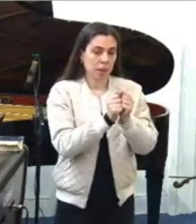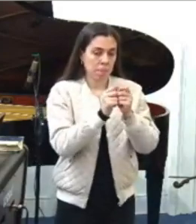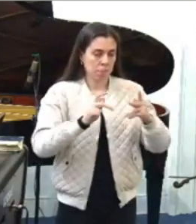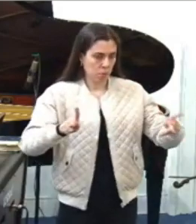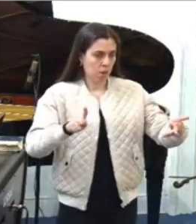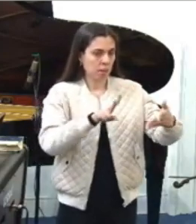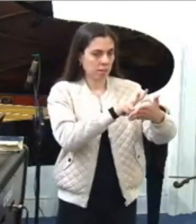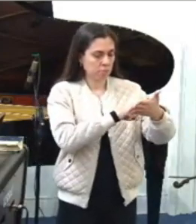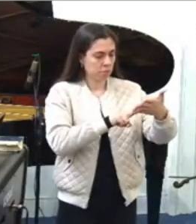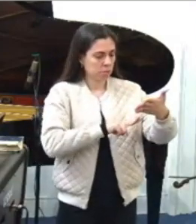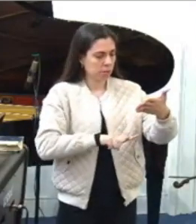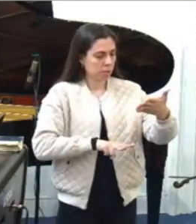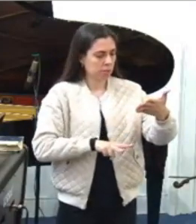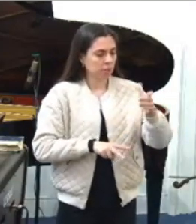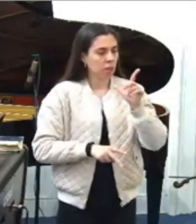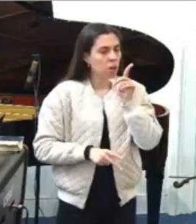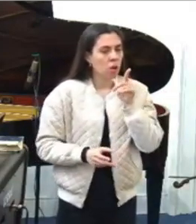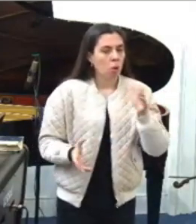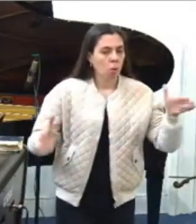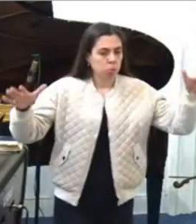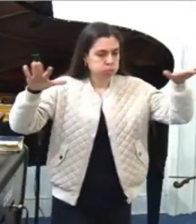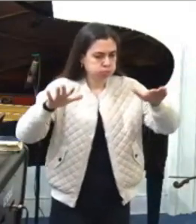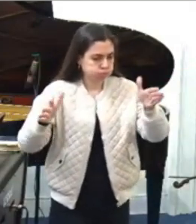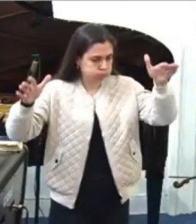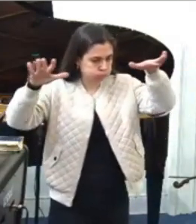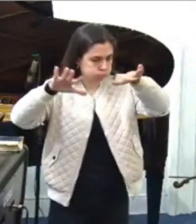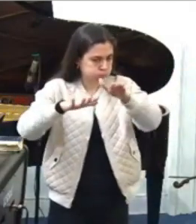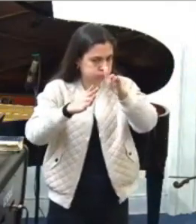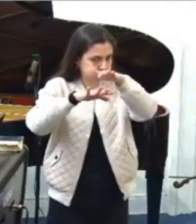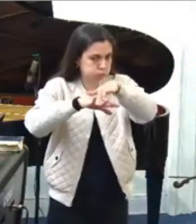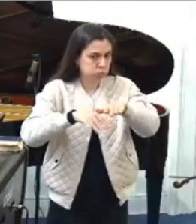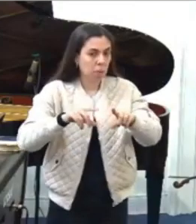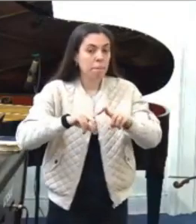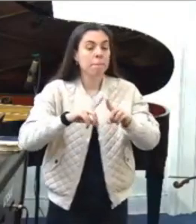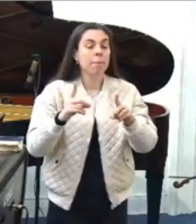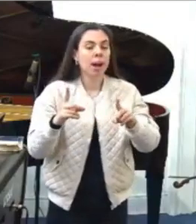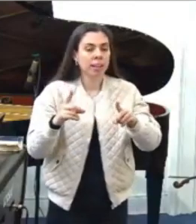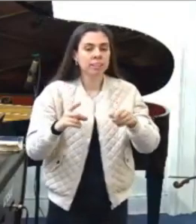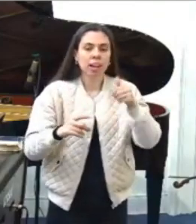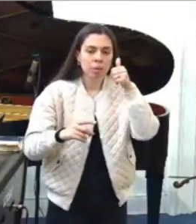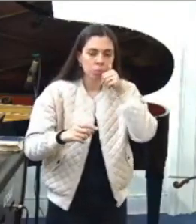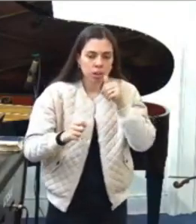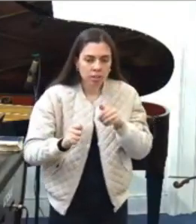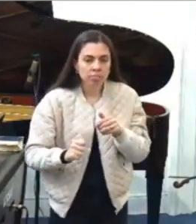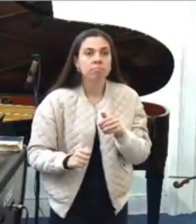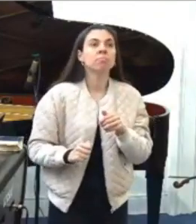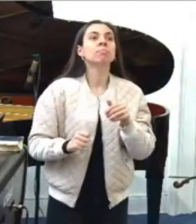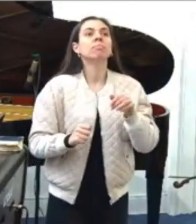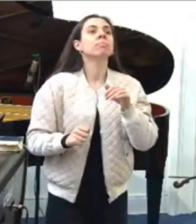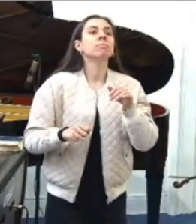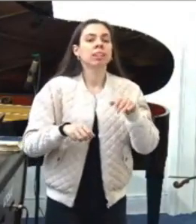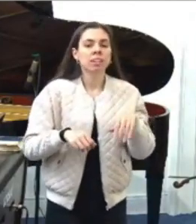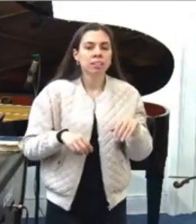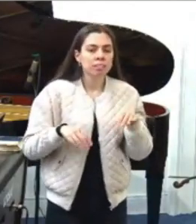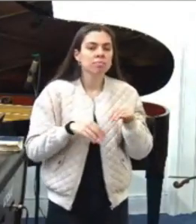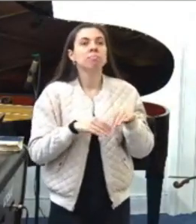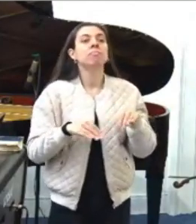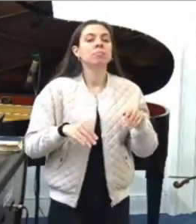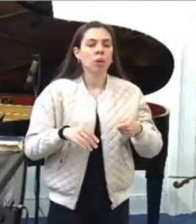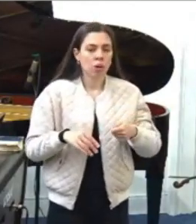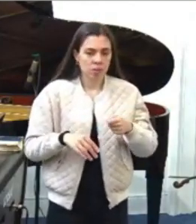atinge. No Antigo Testamento, o Senhor, várias vezes em que inimigos do povo de Deus se levantaram,